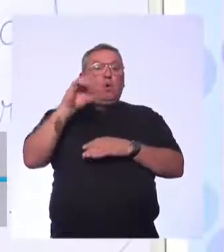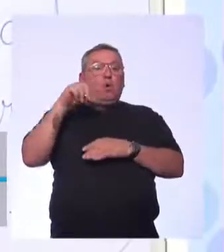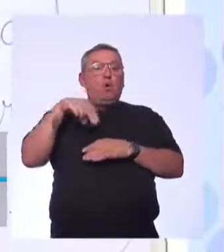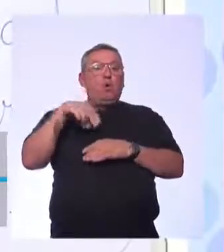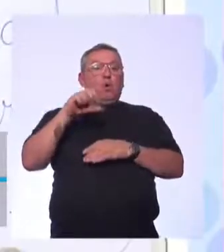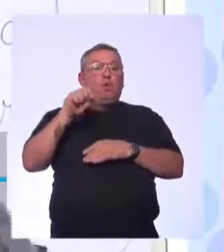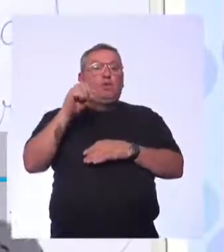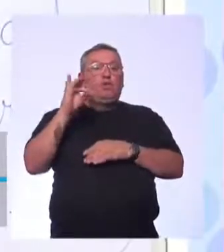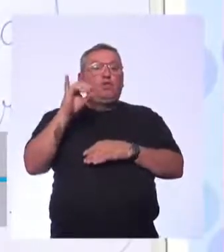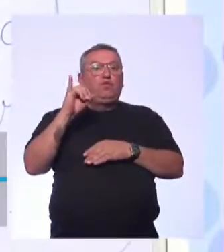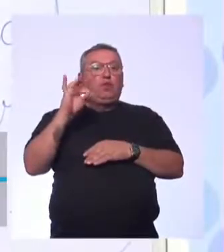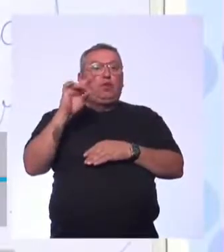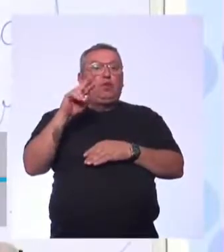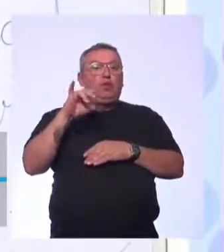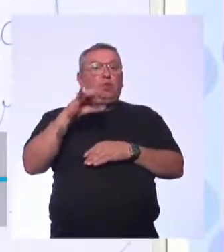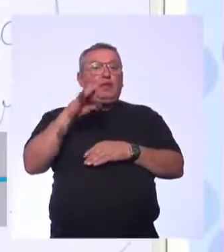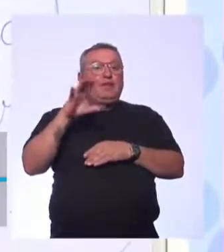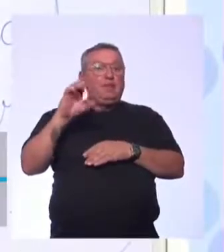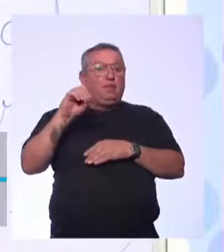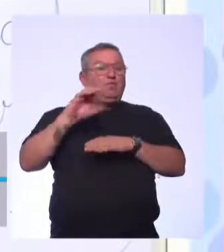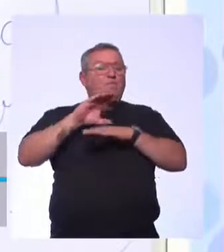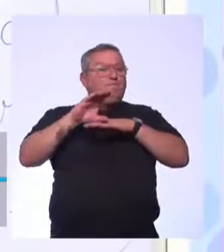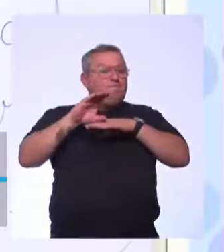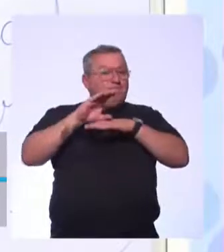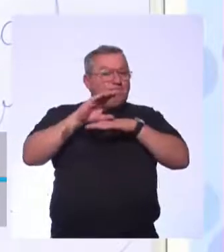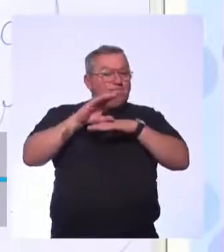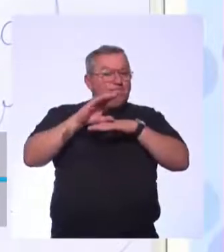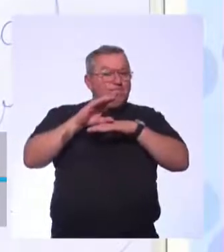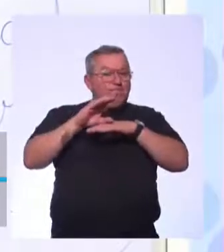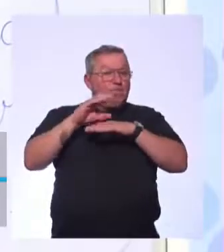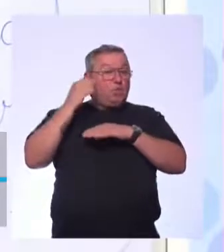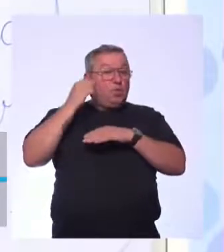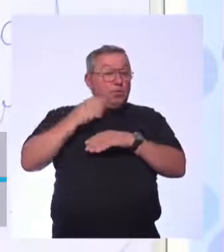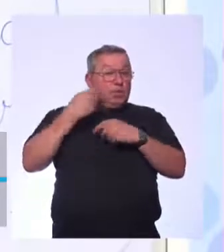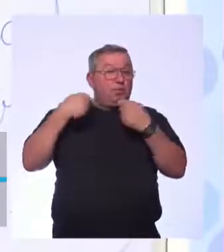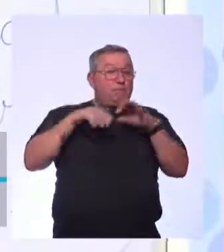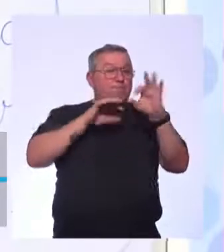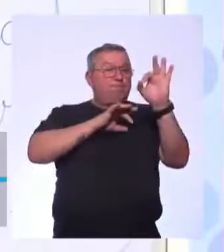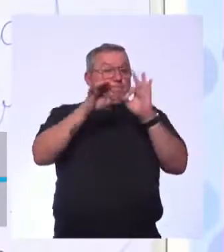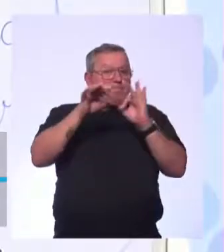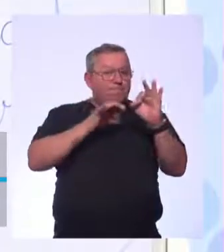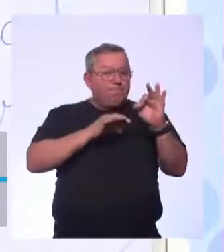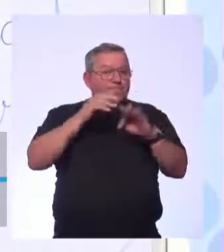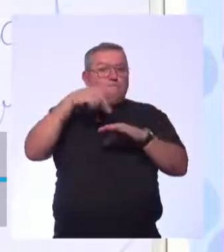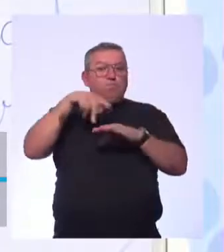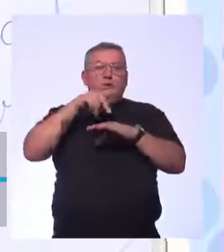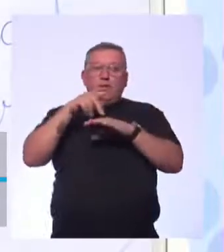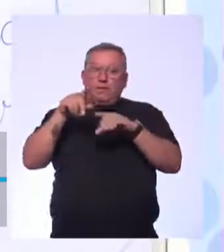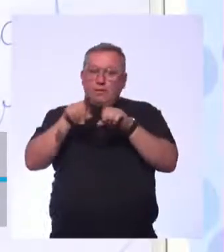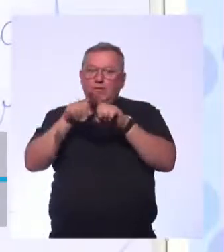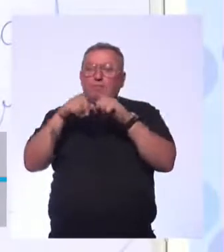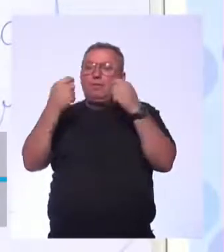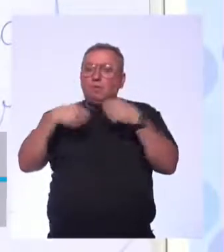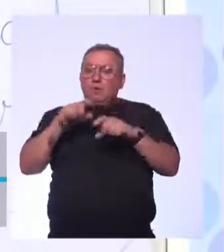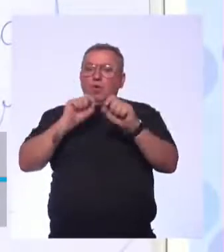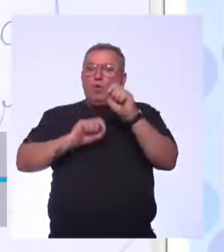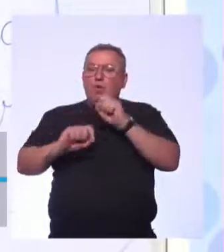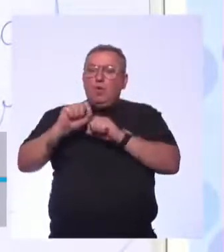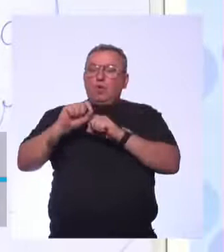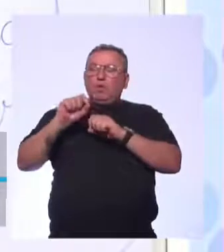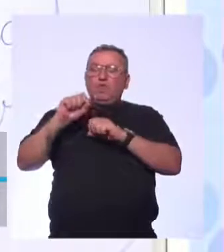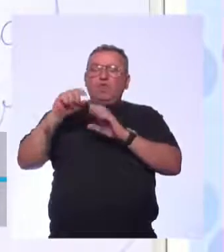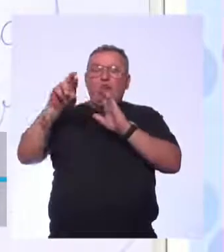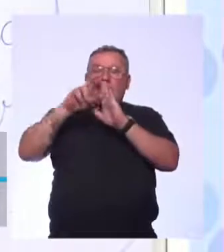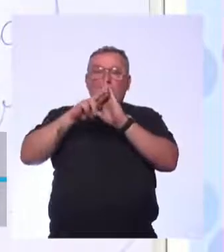de contas, agora, Dom Pedro, ele precisa reorganizar esse novo país. E esse país precisa de uma